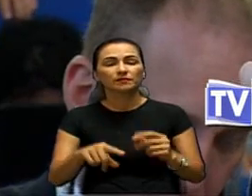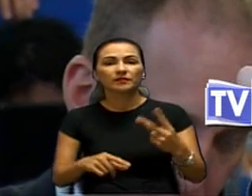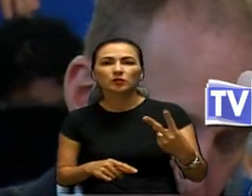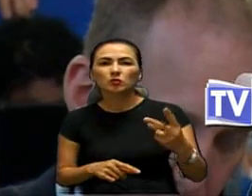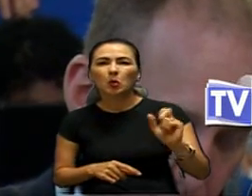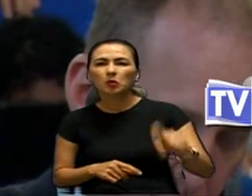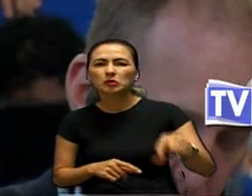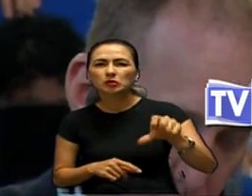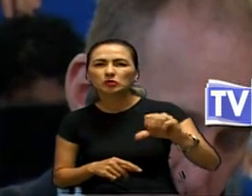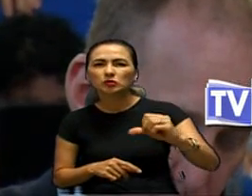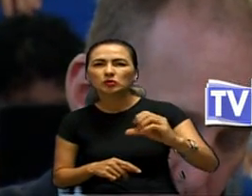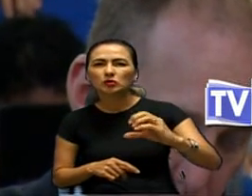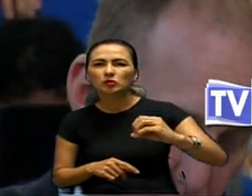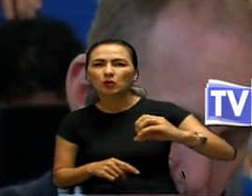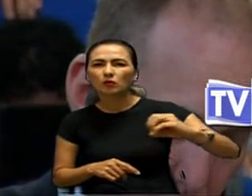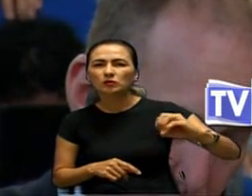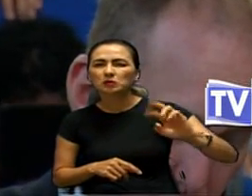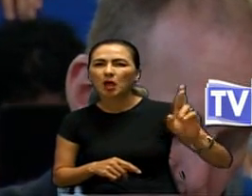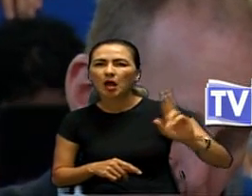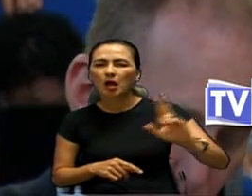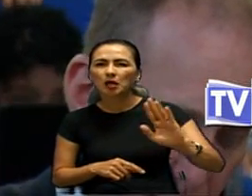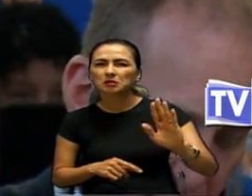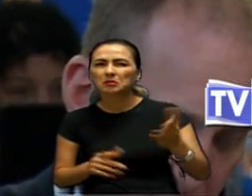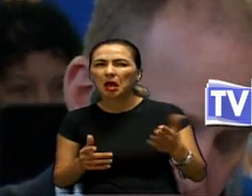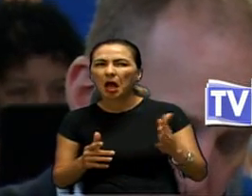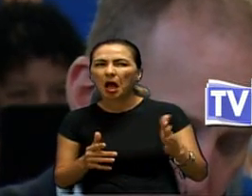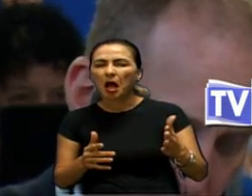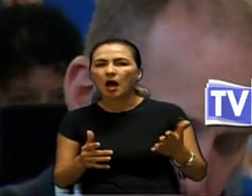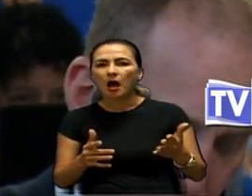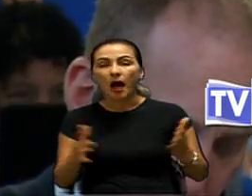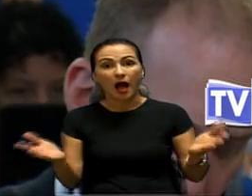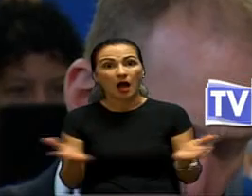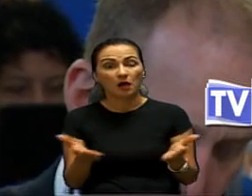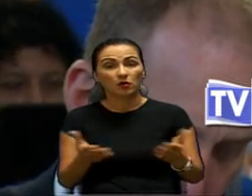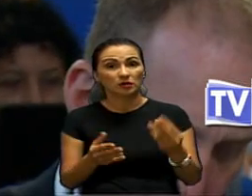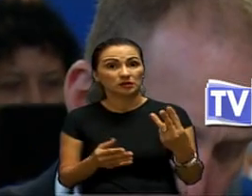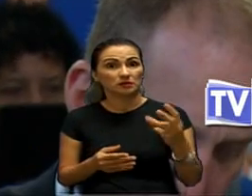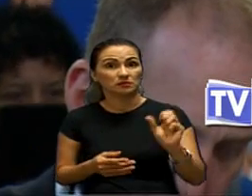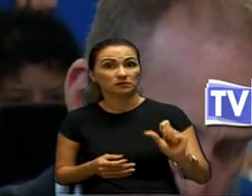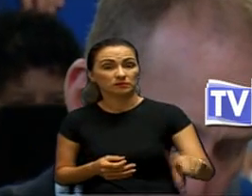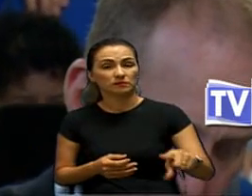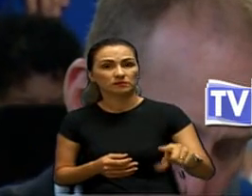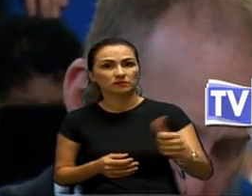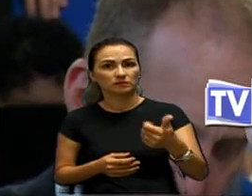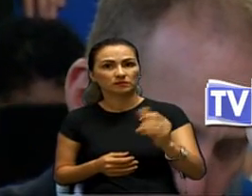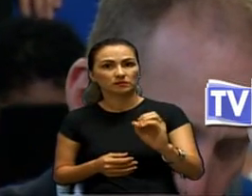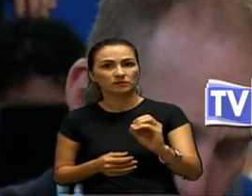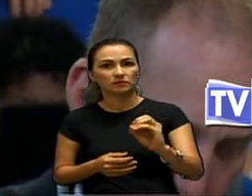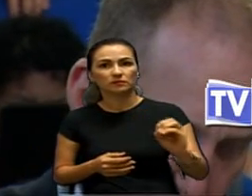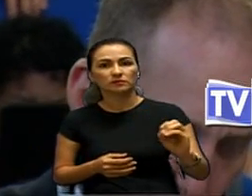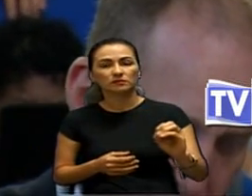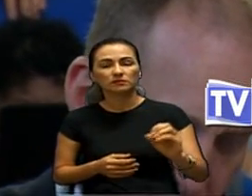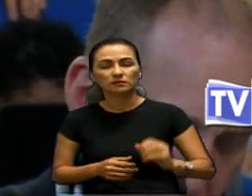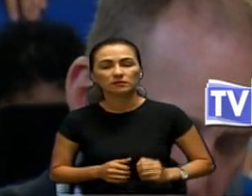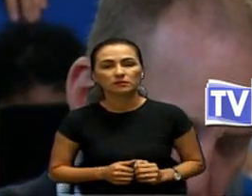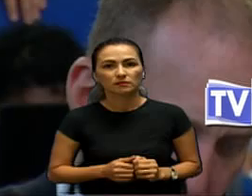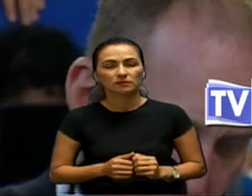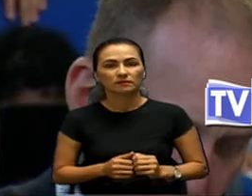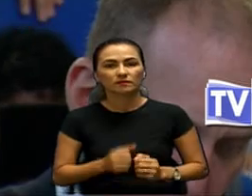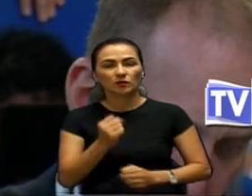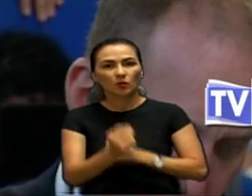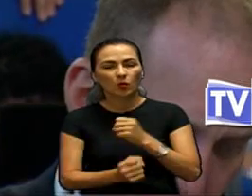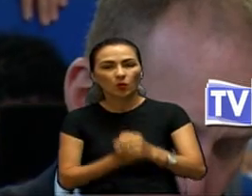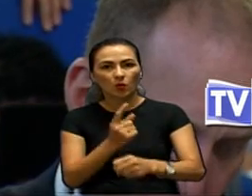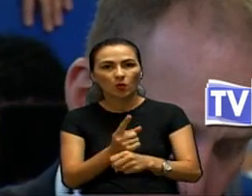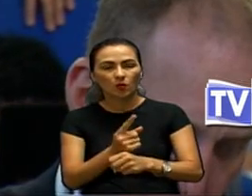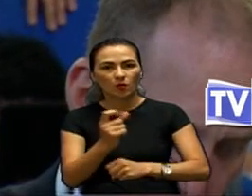2.900, agora deve estar 3.100, por aí. E, na verdade, isso é cada ano que o governo